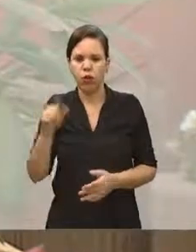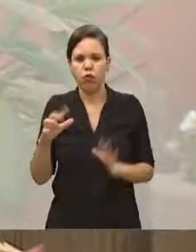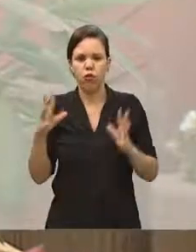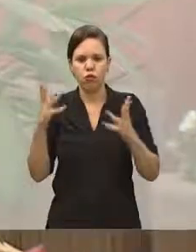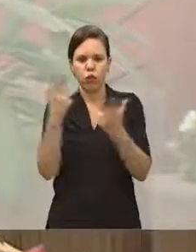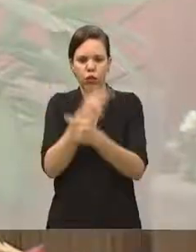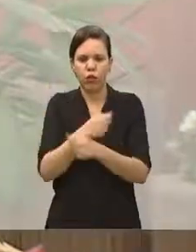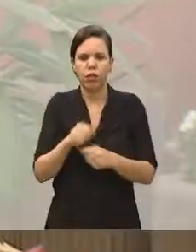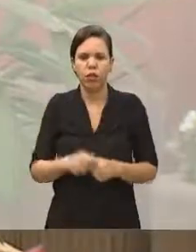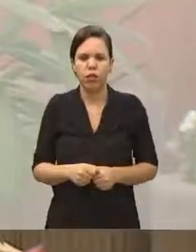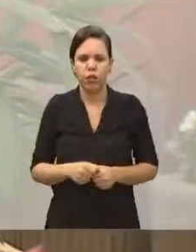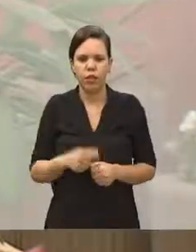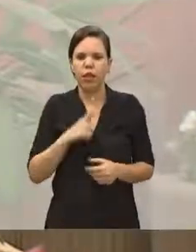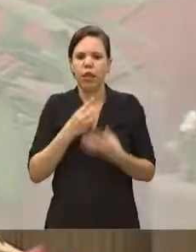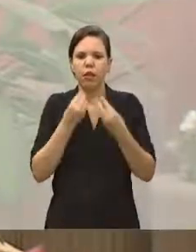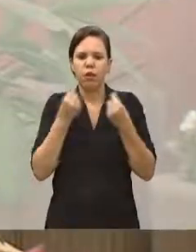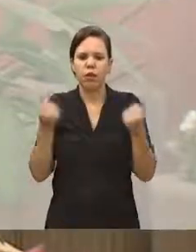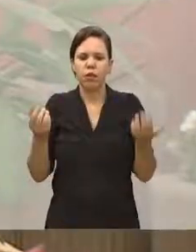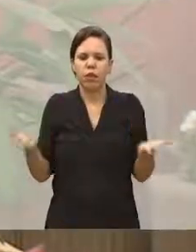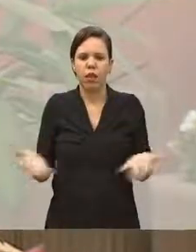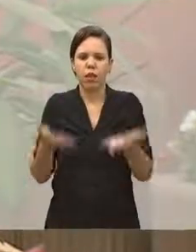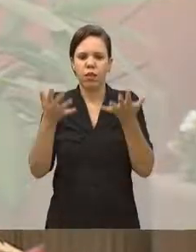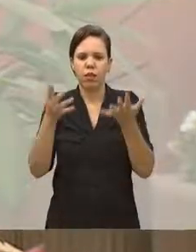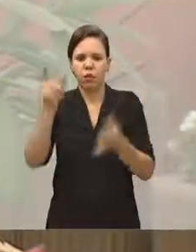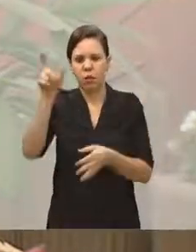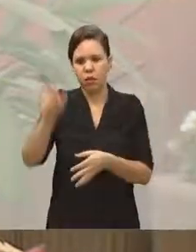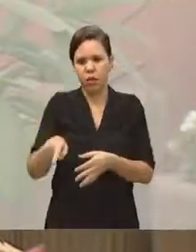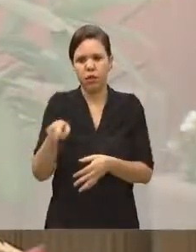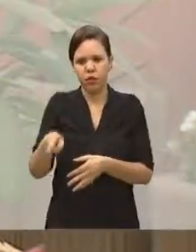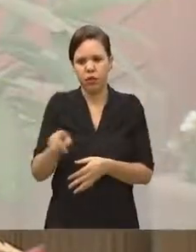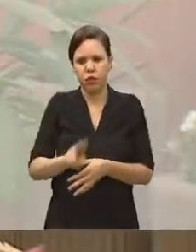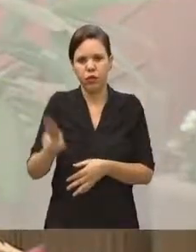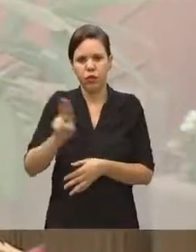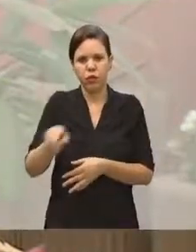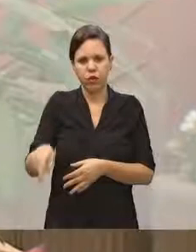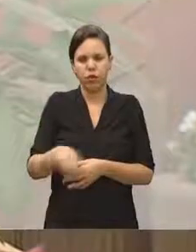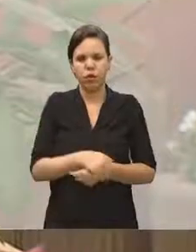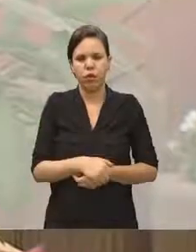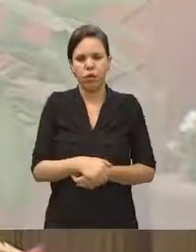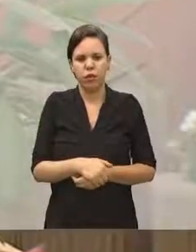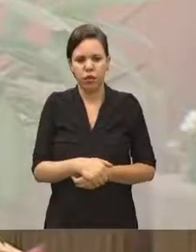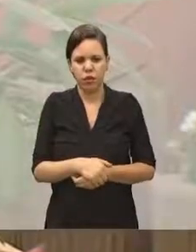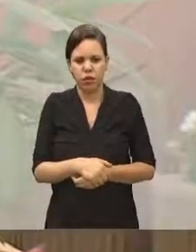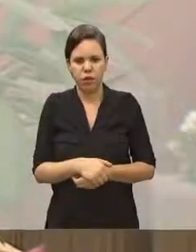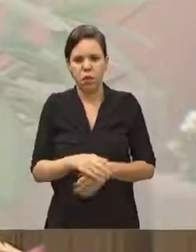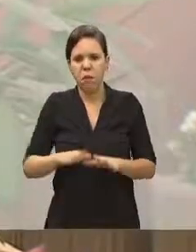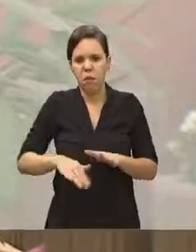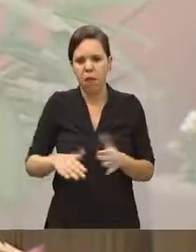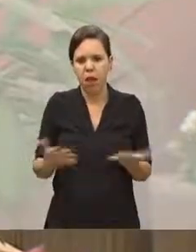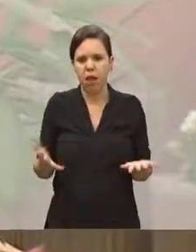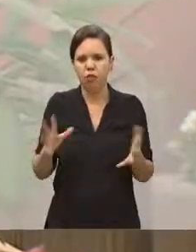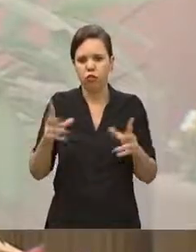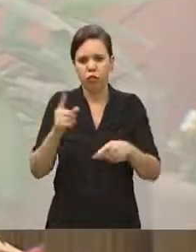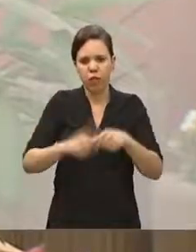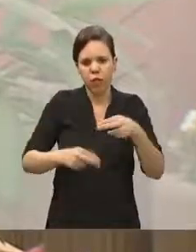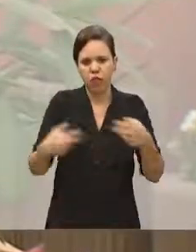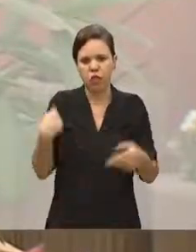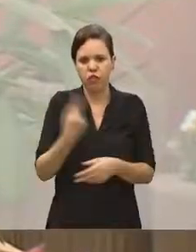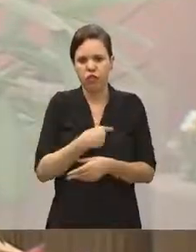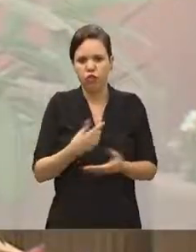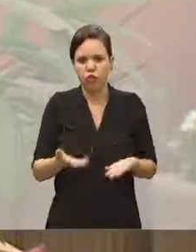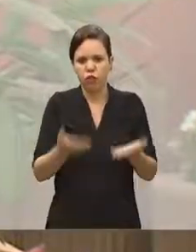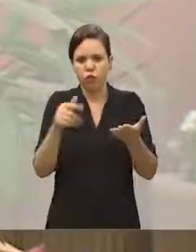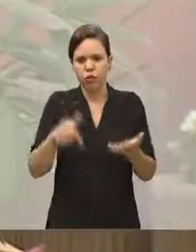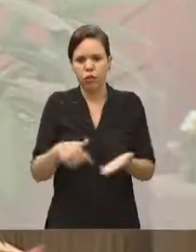fique muito bonito e que traga qualidade de vida para a pessoa que for estar usando. Então, assim, o custo é muito baixo de todos os materiais que a gente trouxe para